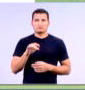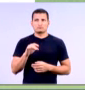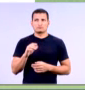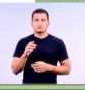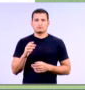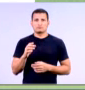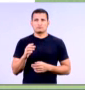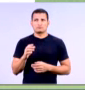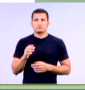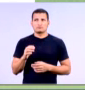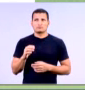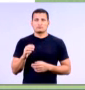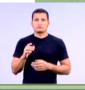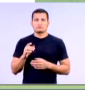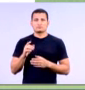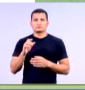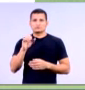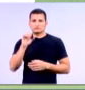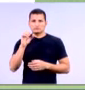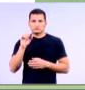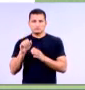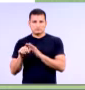antes, menos um valor que eu não sei.